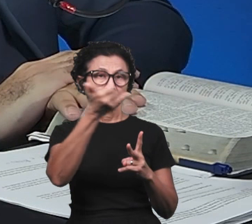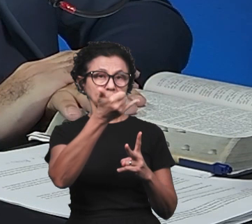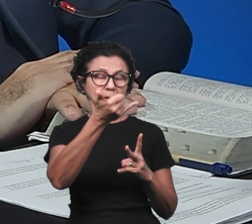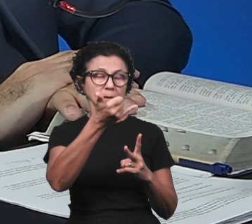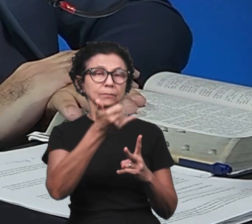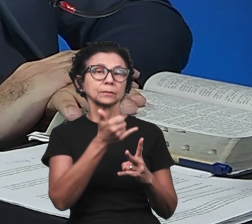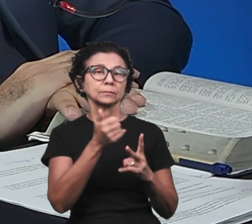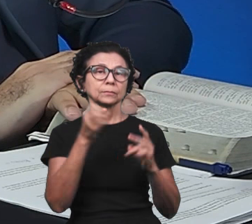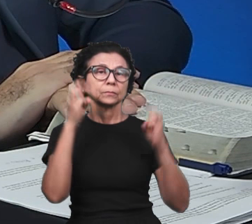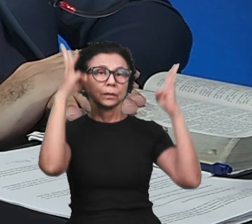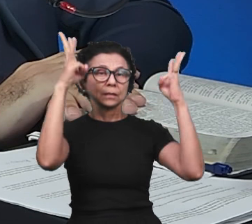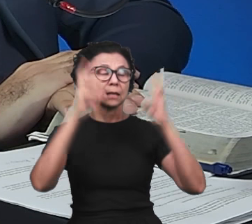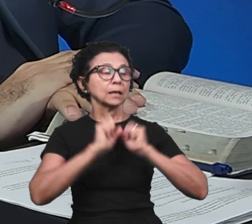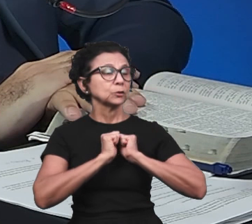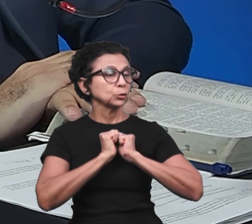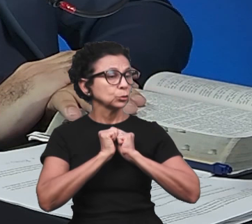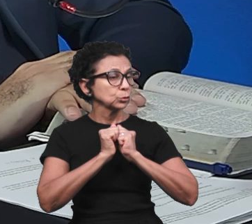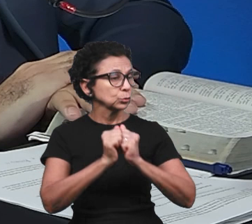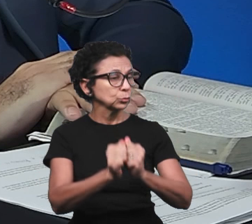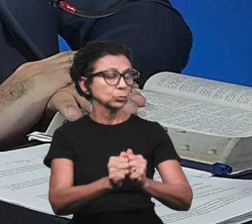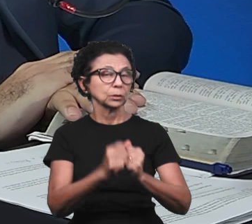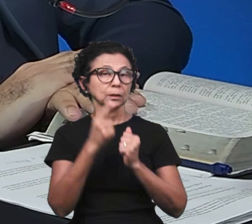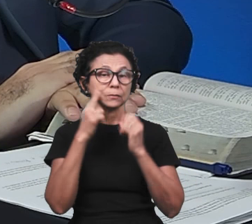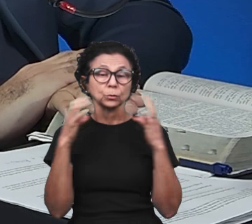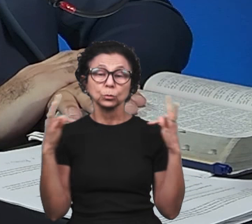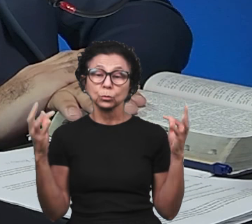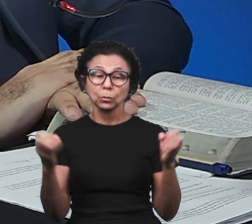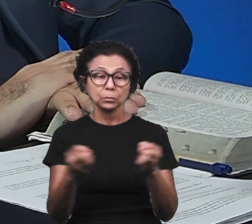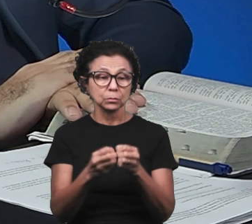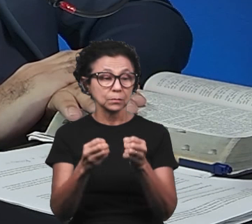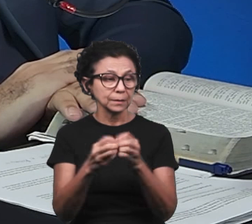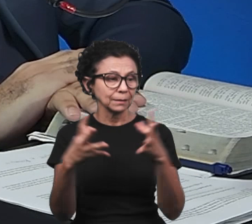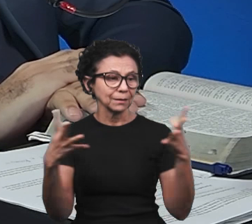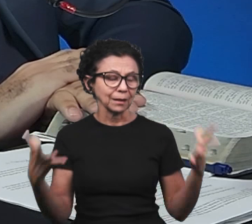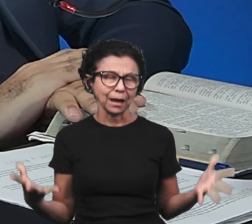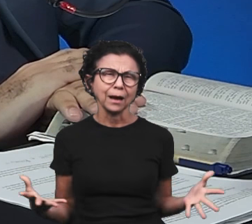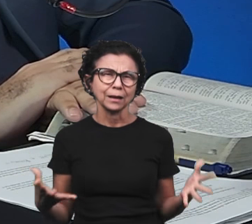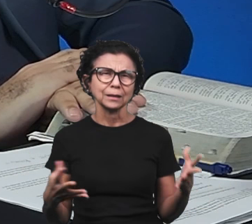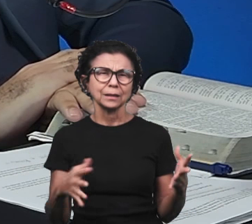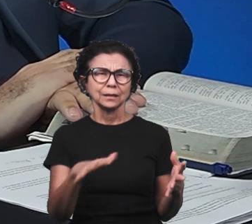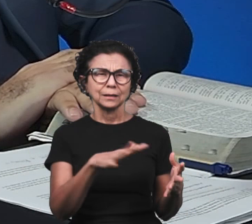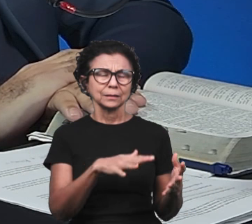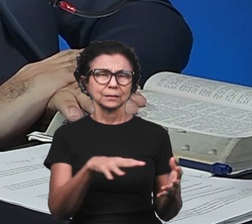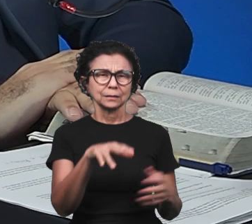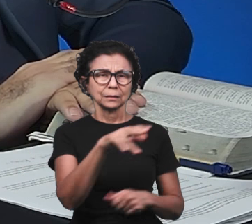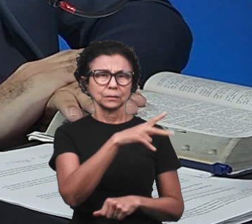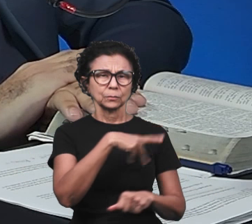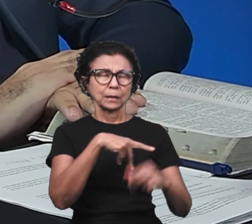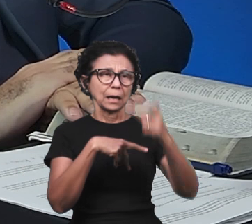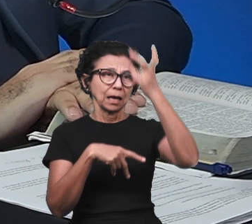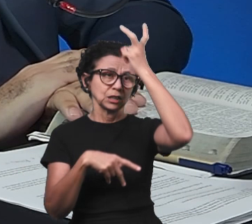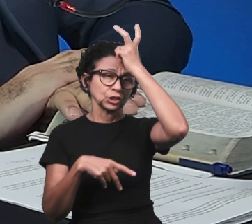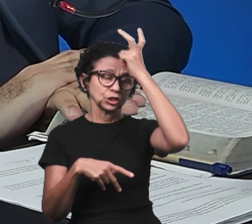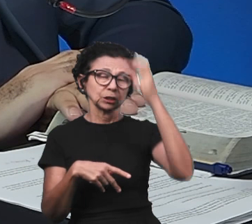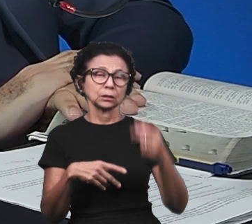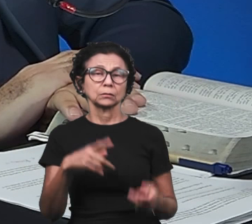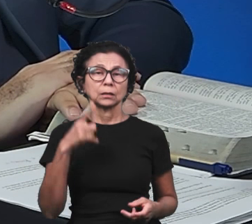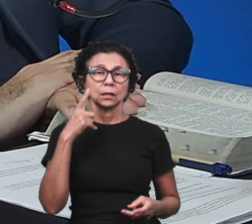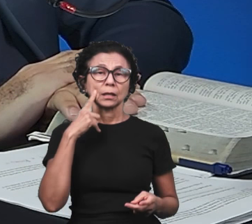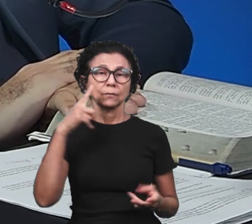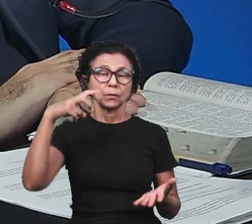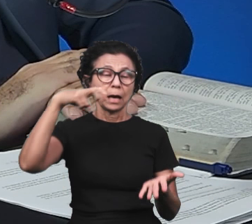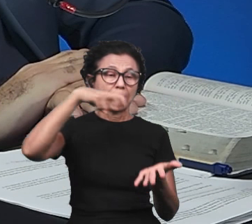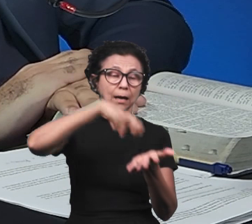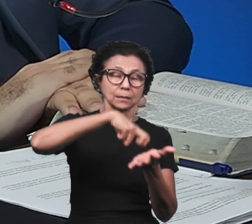ele foi participando de todas as maravilhas, as pragas do Egito, o Mar Vermelho se